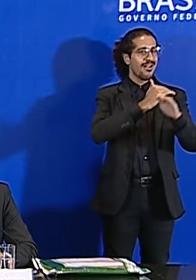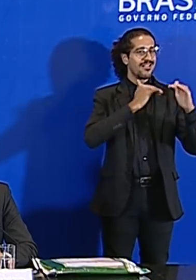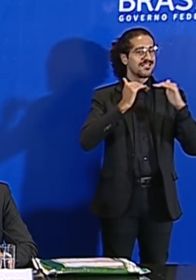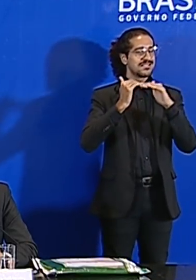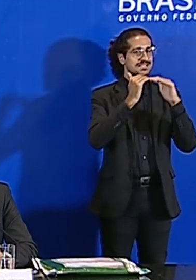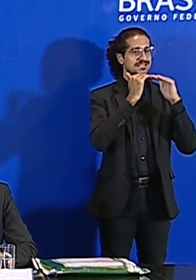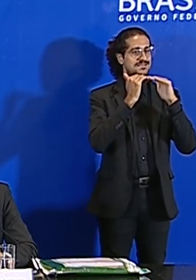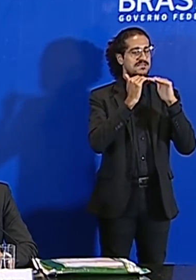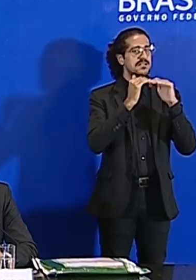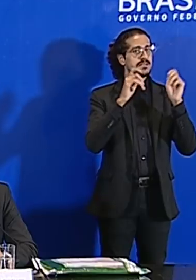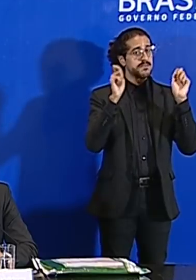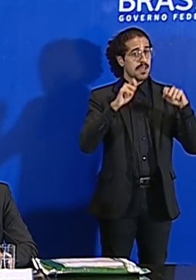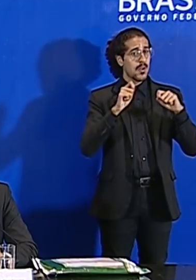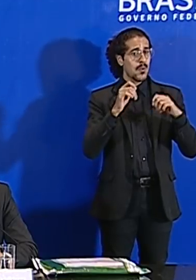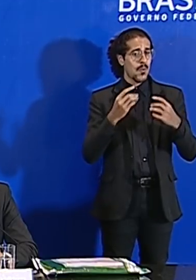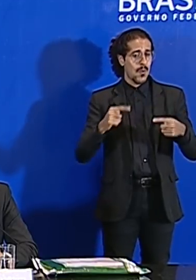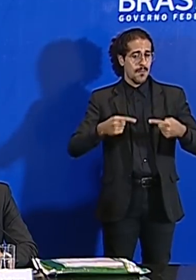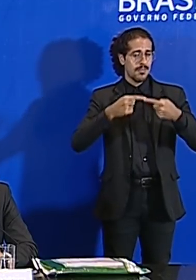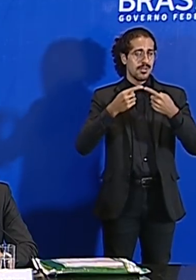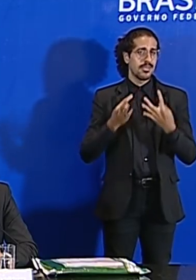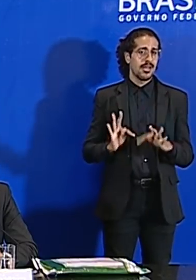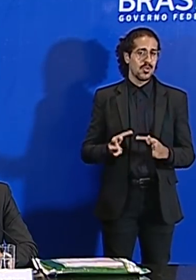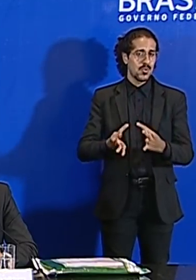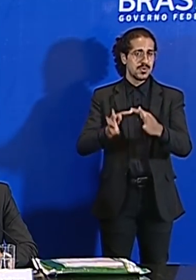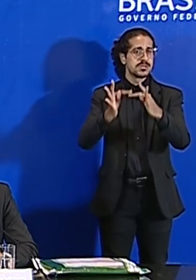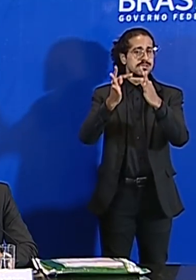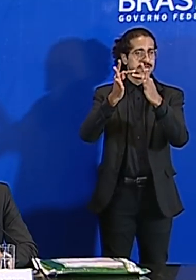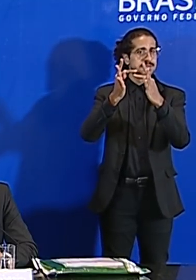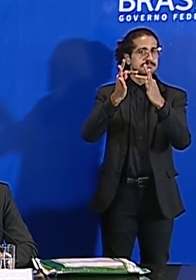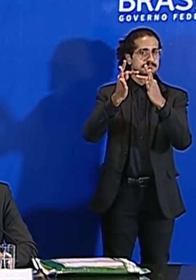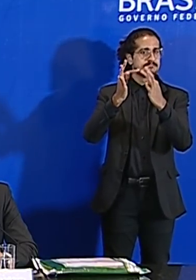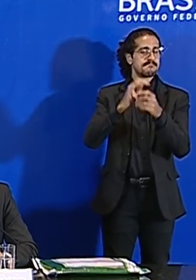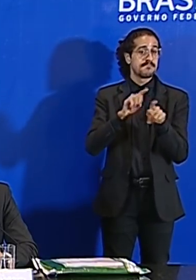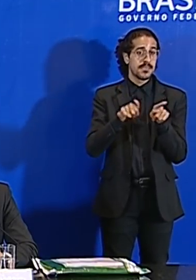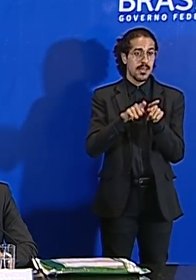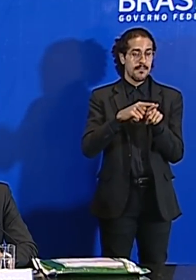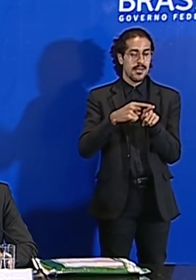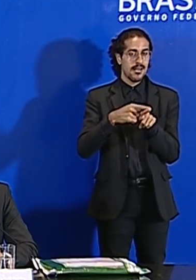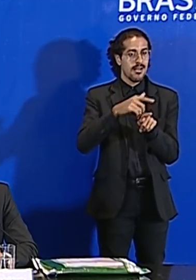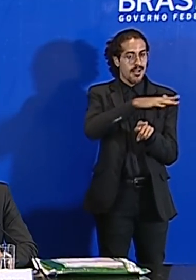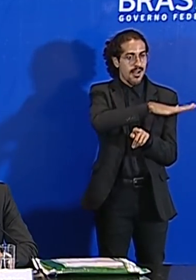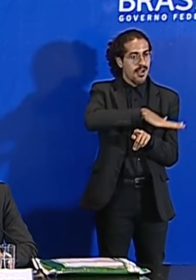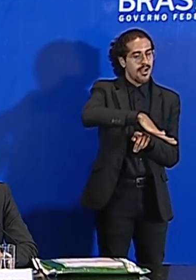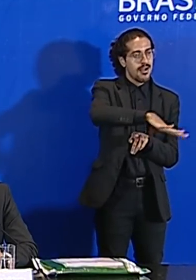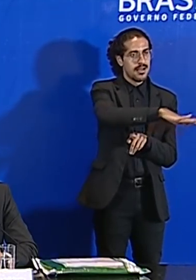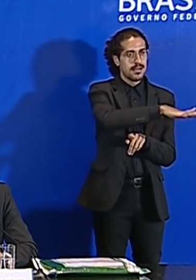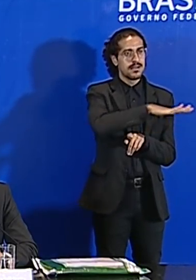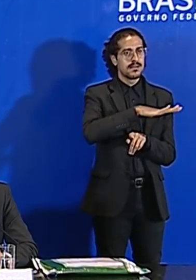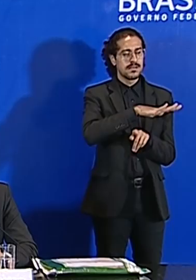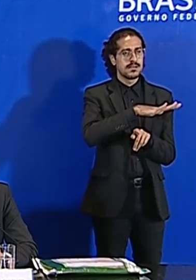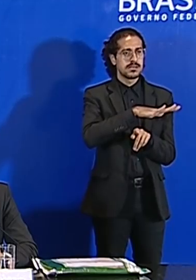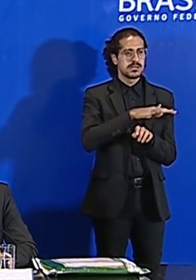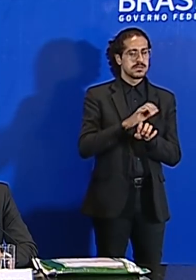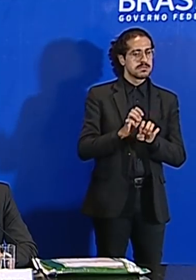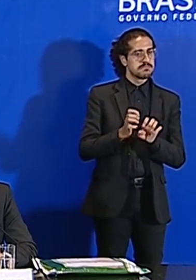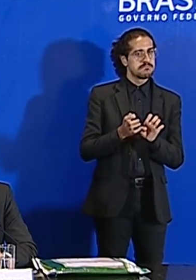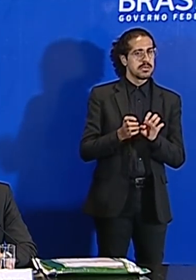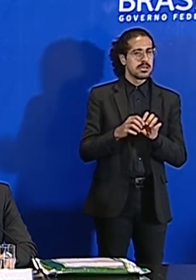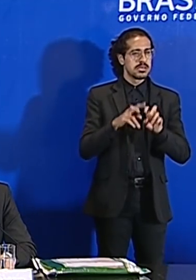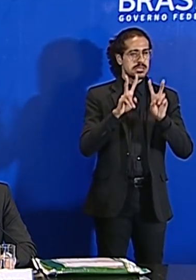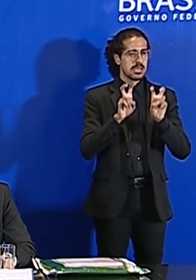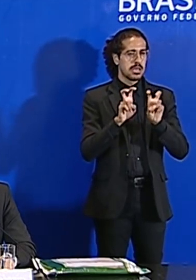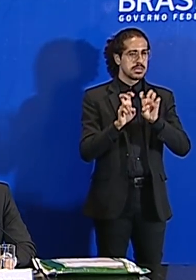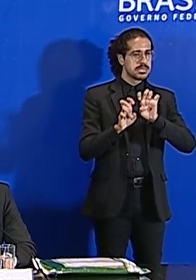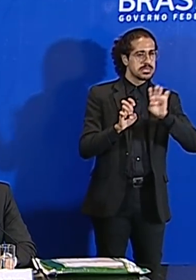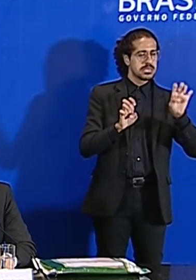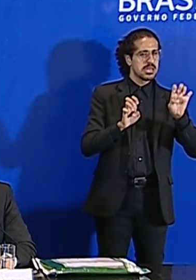sobre tecnologia, poderia falar... Pode seguir também o lado mais à esquerda, falar que os